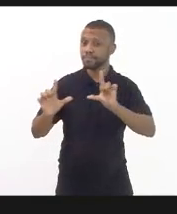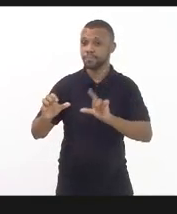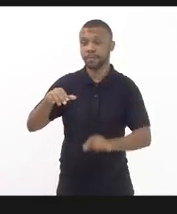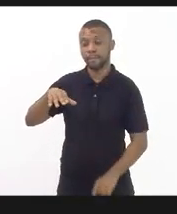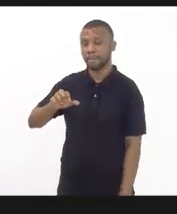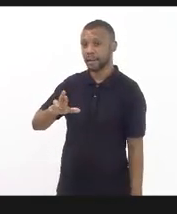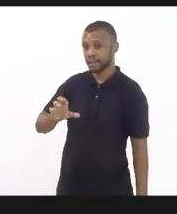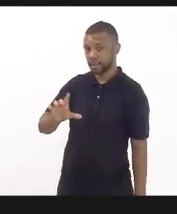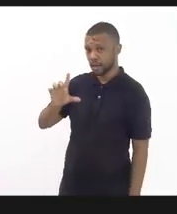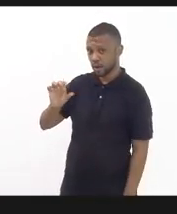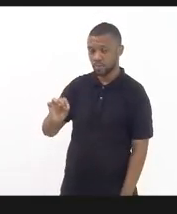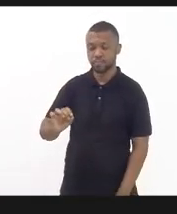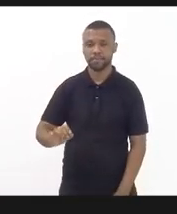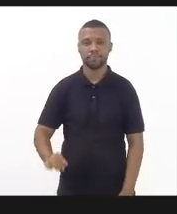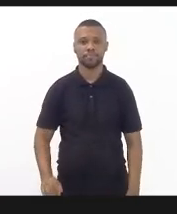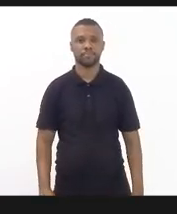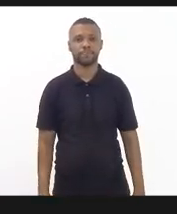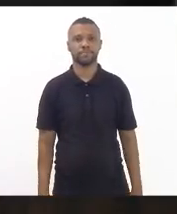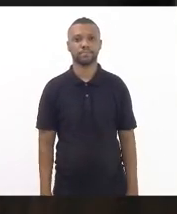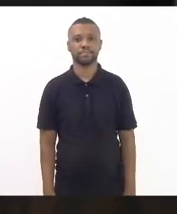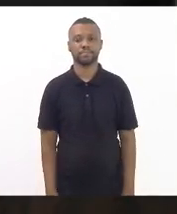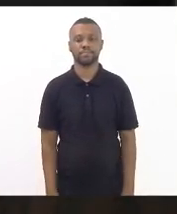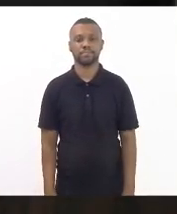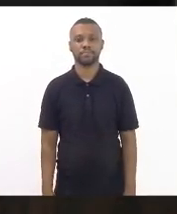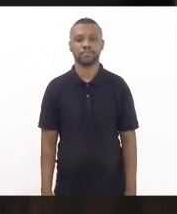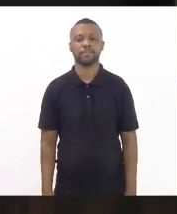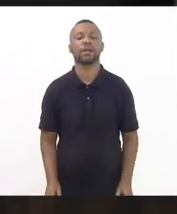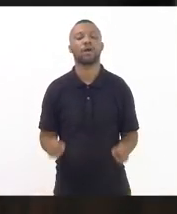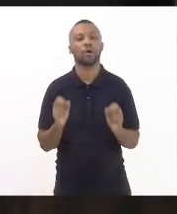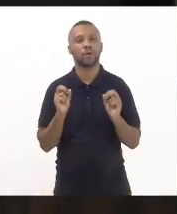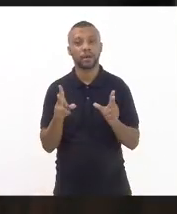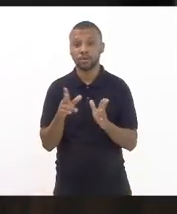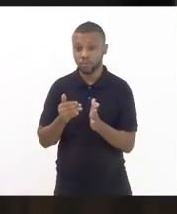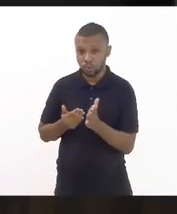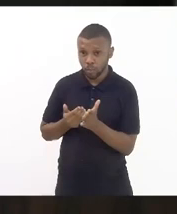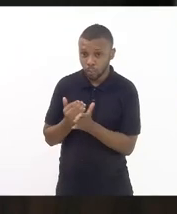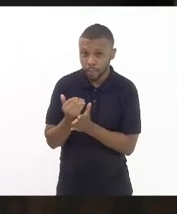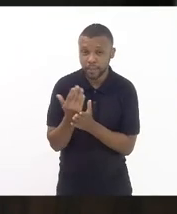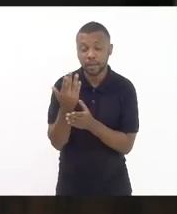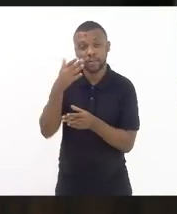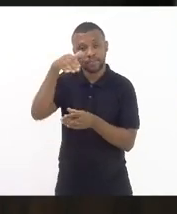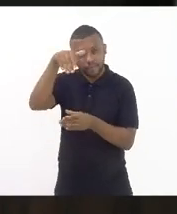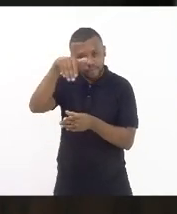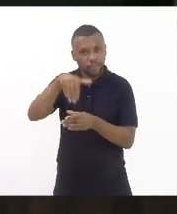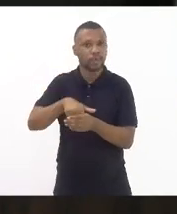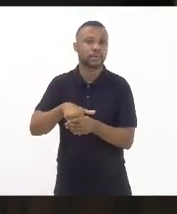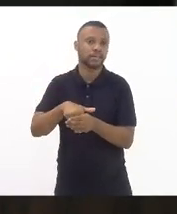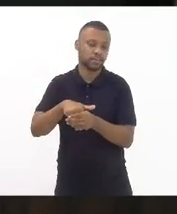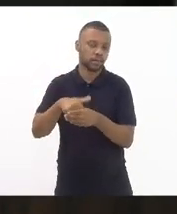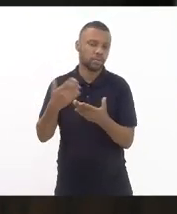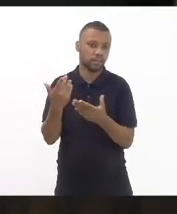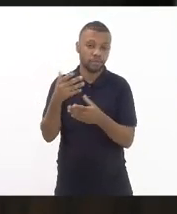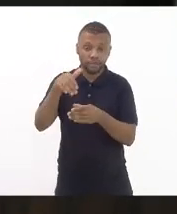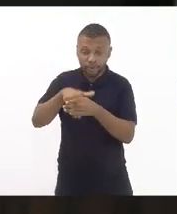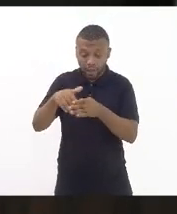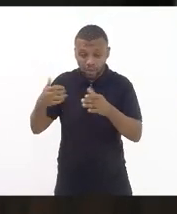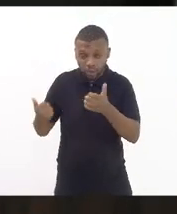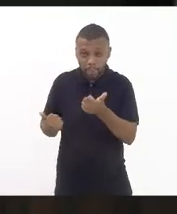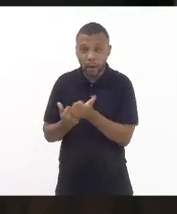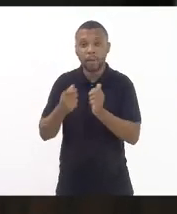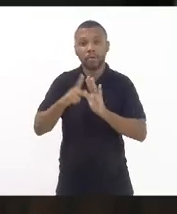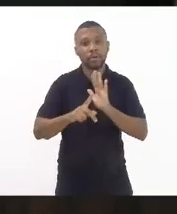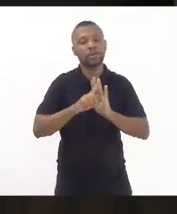Pela manutenção, salvo destaque, senhor presidente. Ok. Então, em votação, o veto total aposto ao projeto de